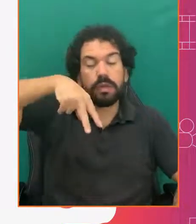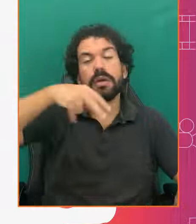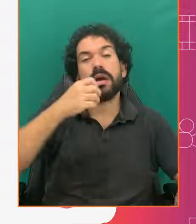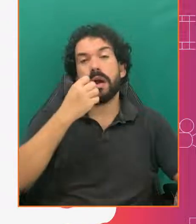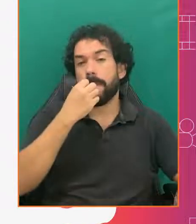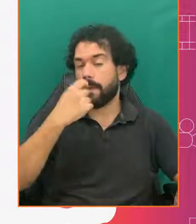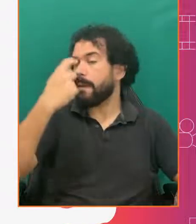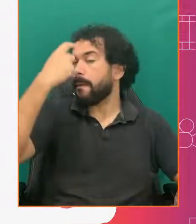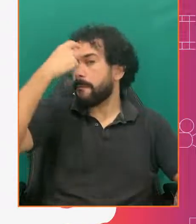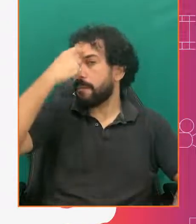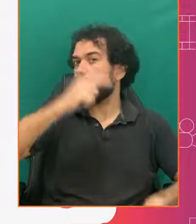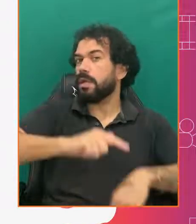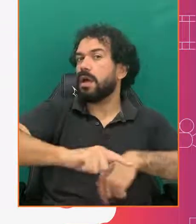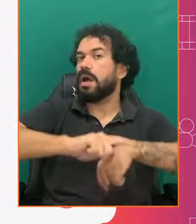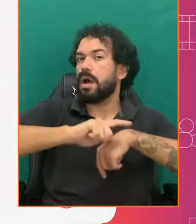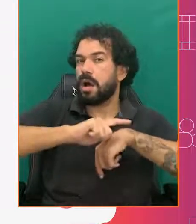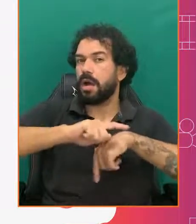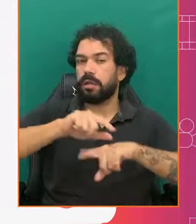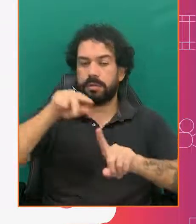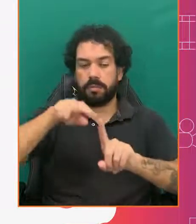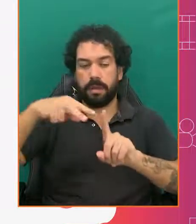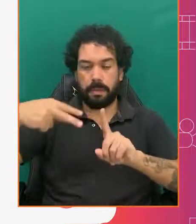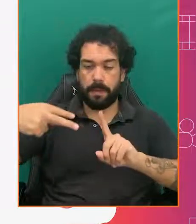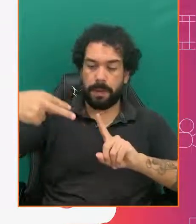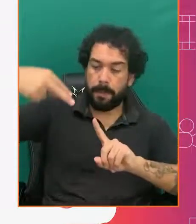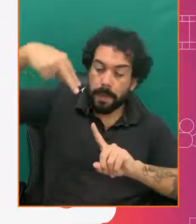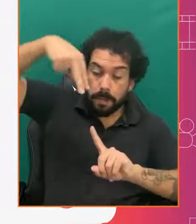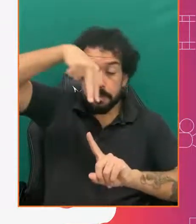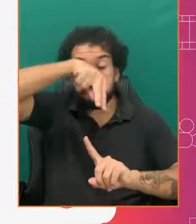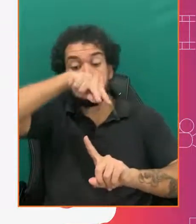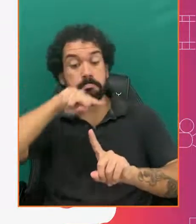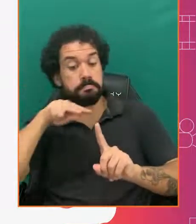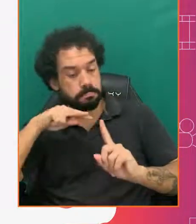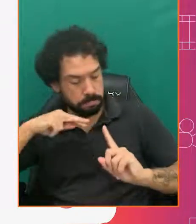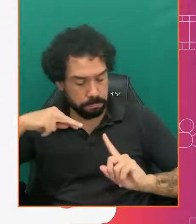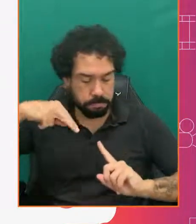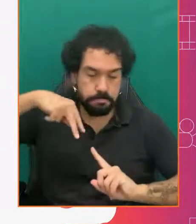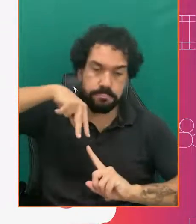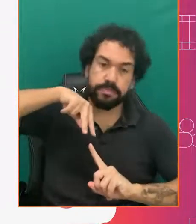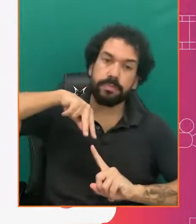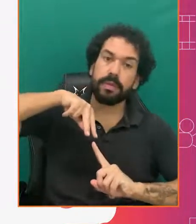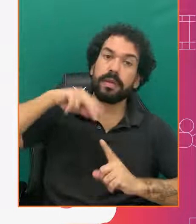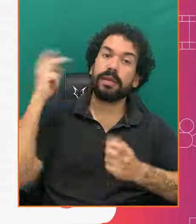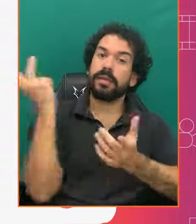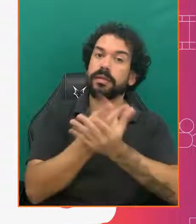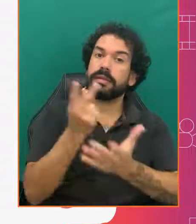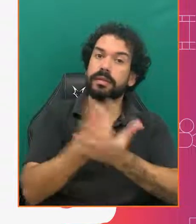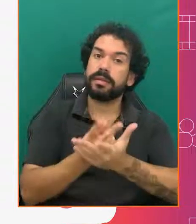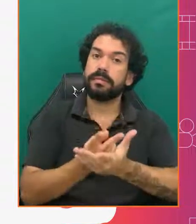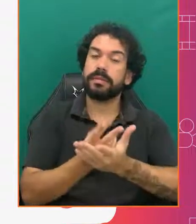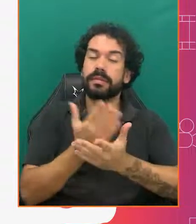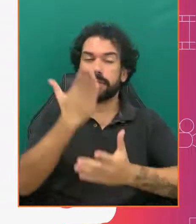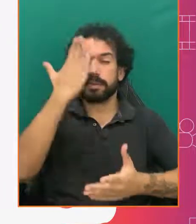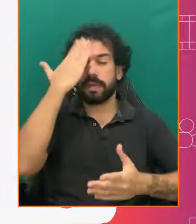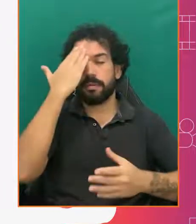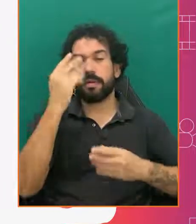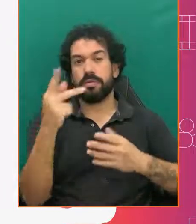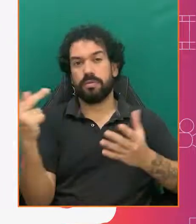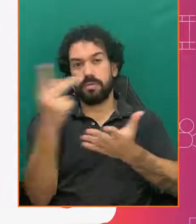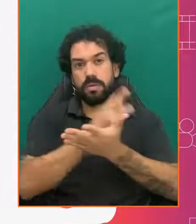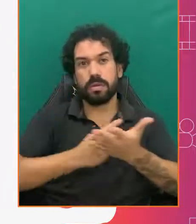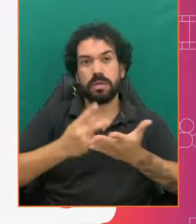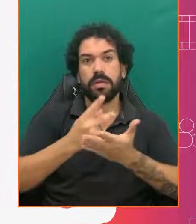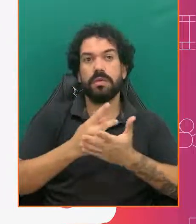cima? É sempre bom pensar em todos os ângulos de um personagem. A ideia é sempre ter em mente